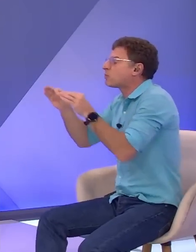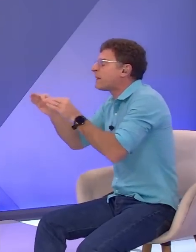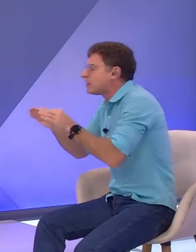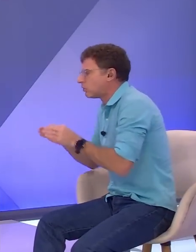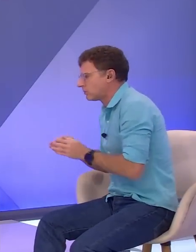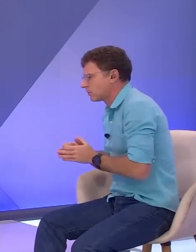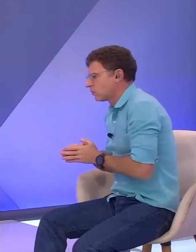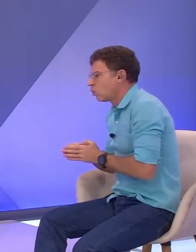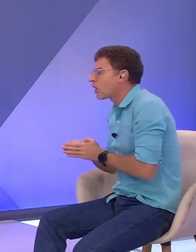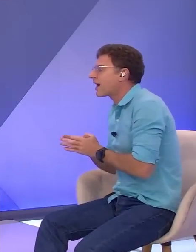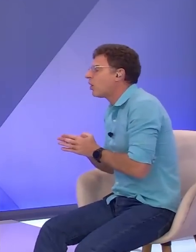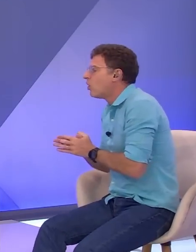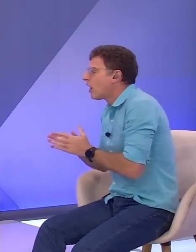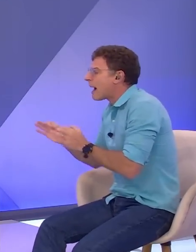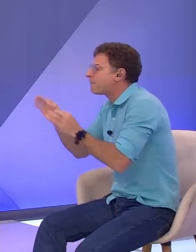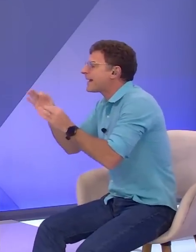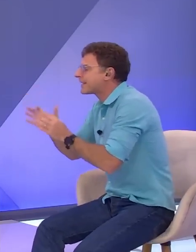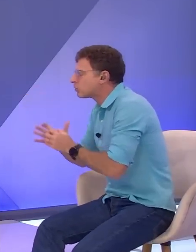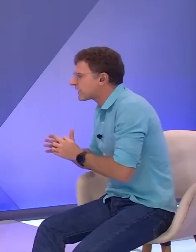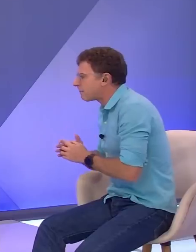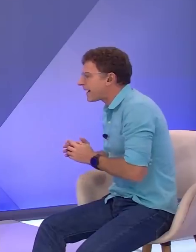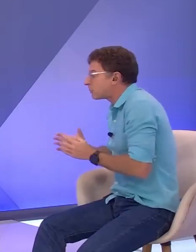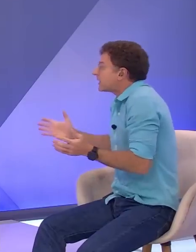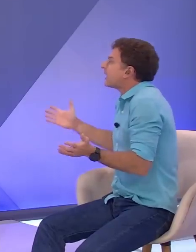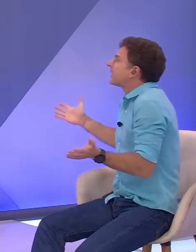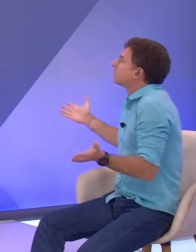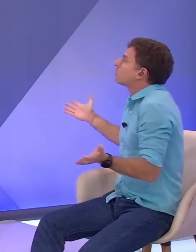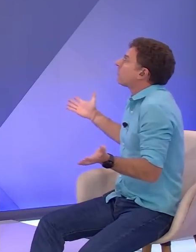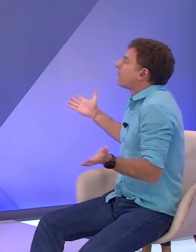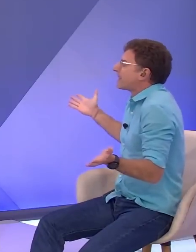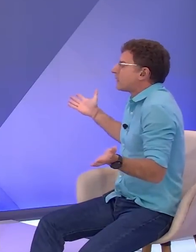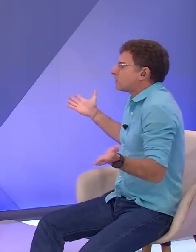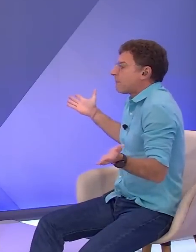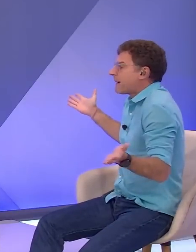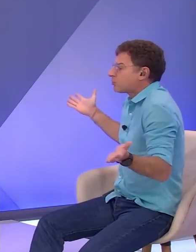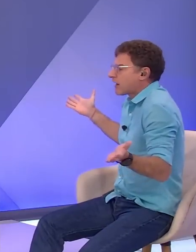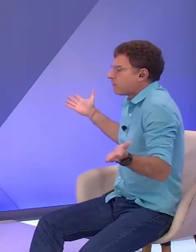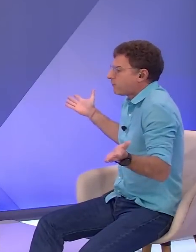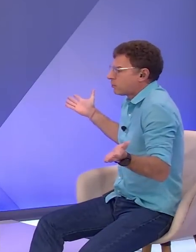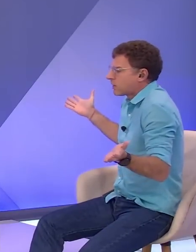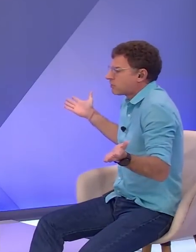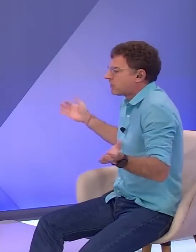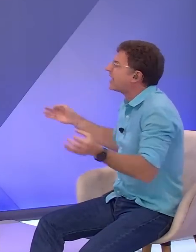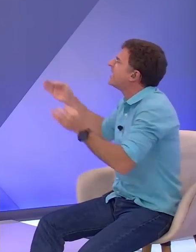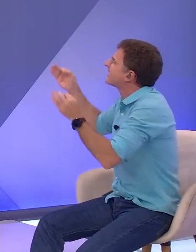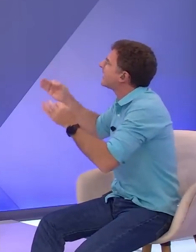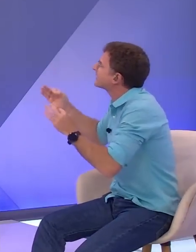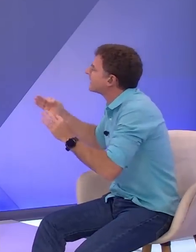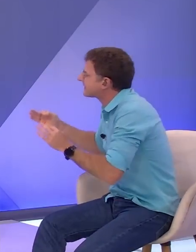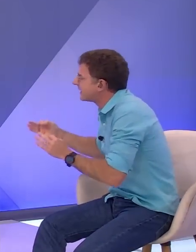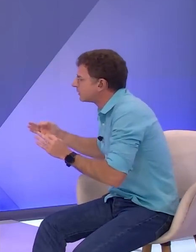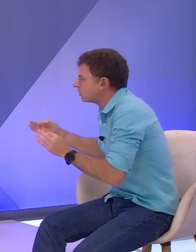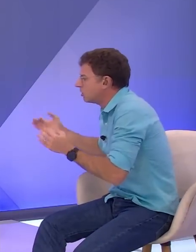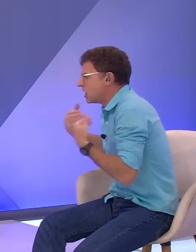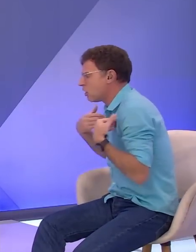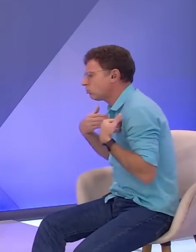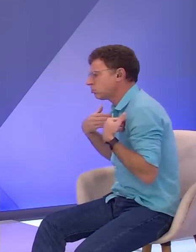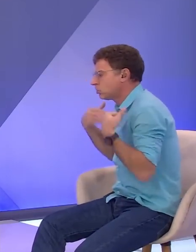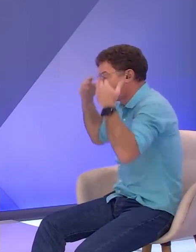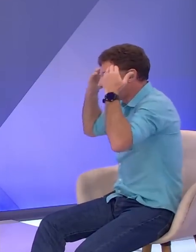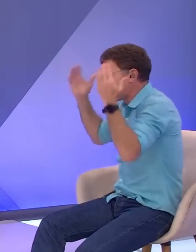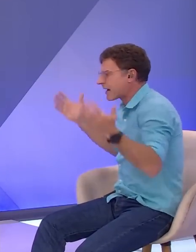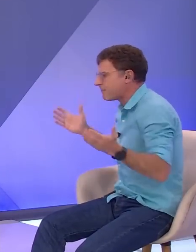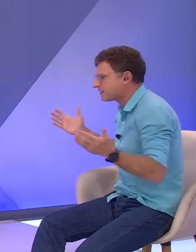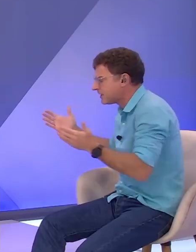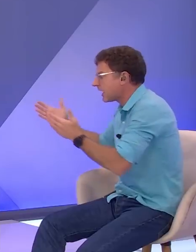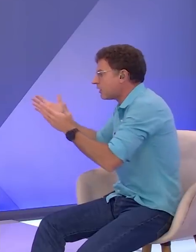o espinho, a pedra no sapato? Que tem que ter. Se não tiver pedra no sapato, os caras vão fazer o que eles quiserem. Quem está entrando? Eu